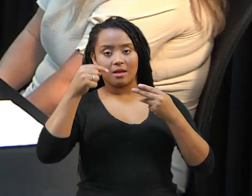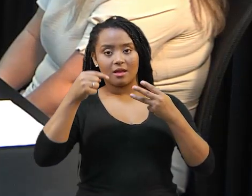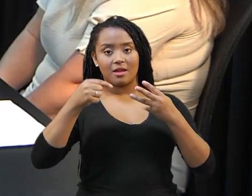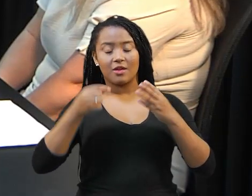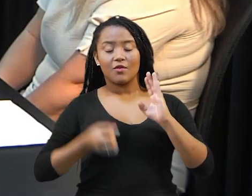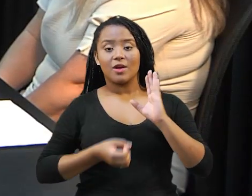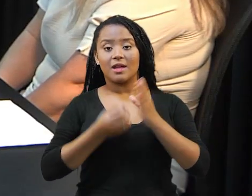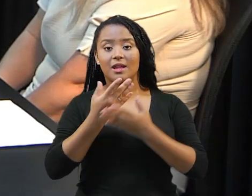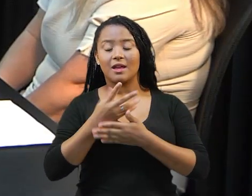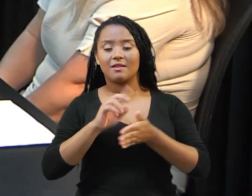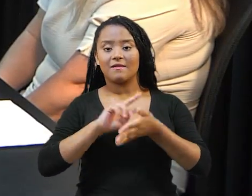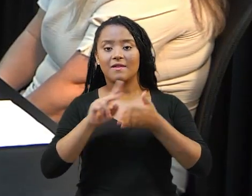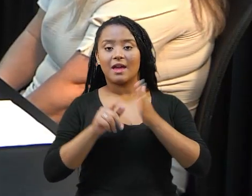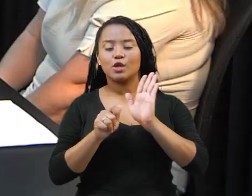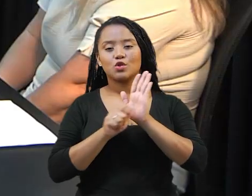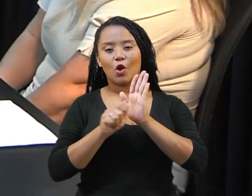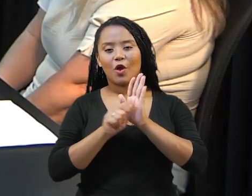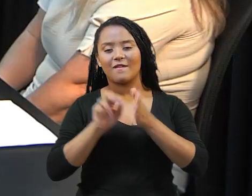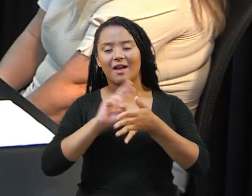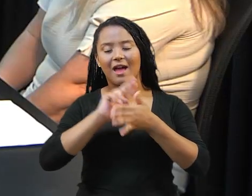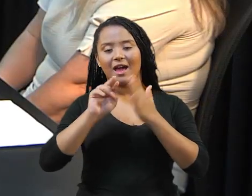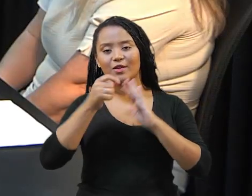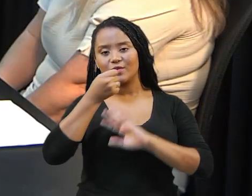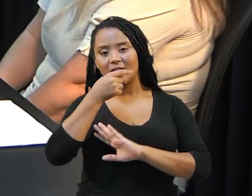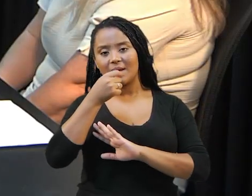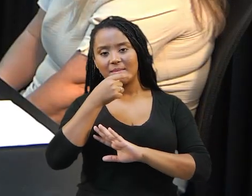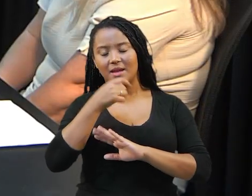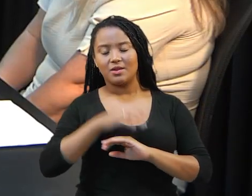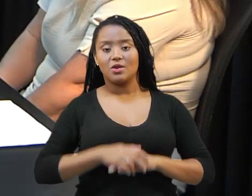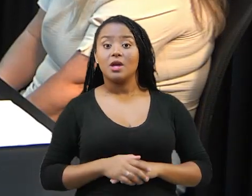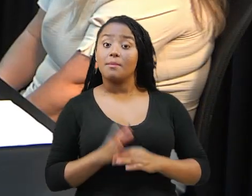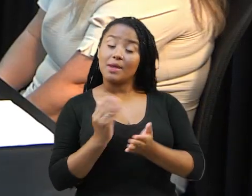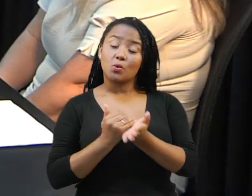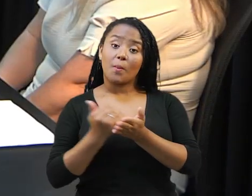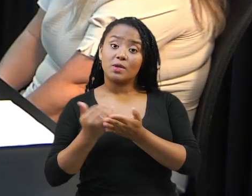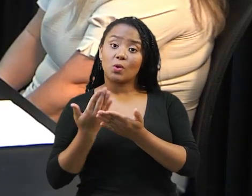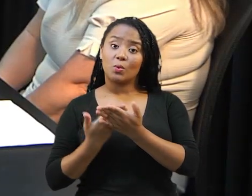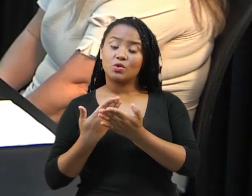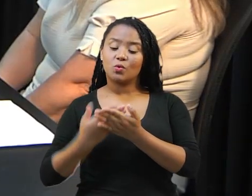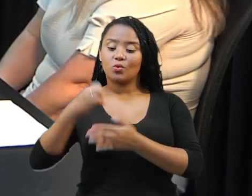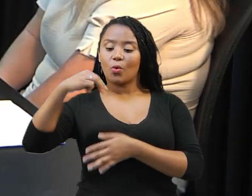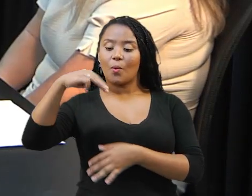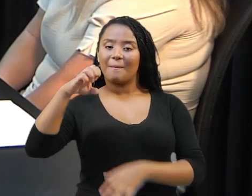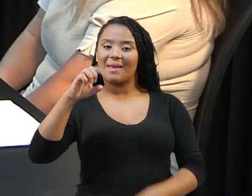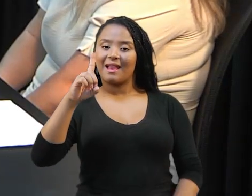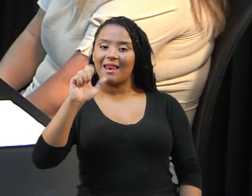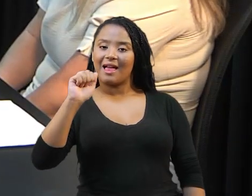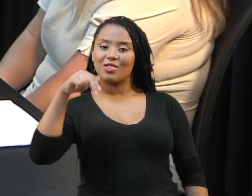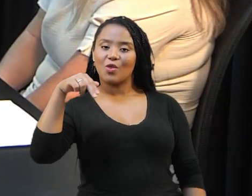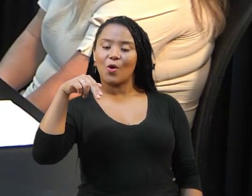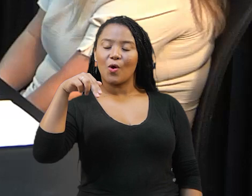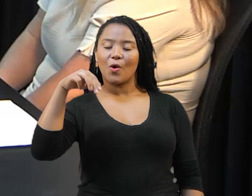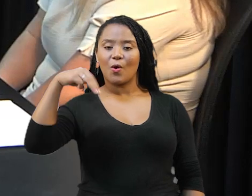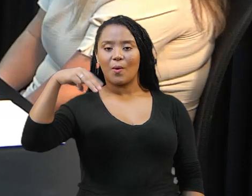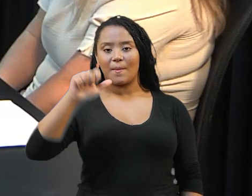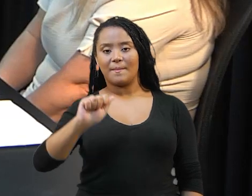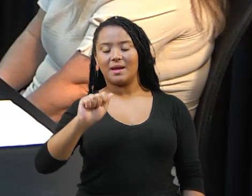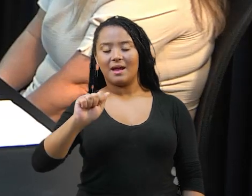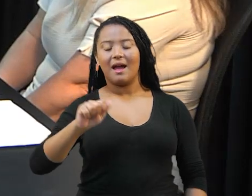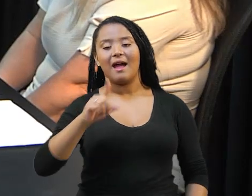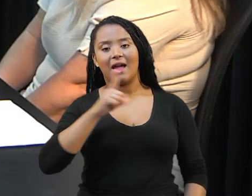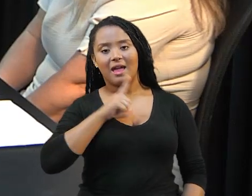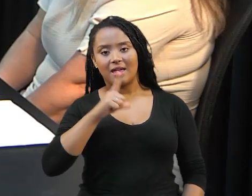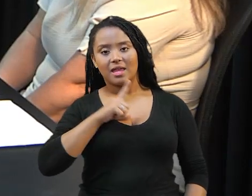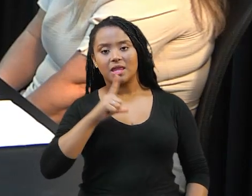desenvolvidas várias drogas para essa via de sinalização, que começou com melanoma, que não tinha nada quase para fazer. E evoluiu muito. E a